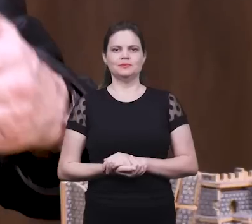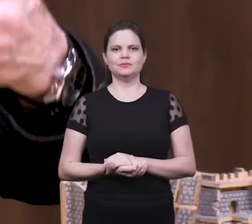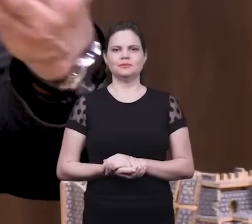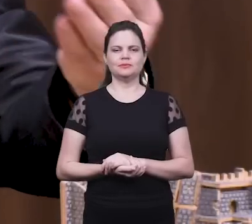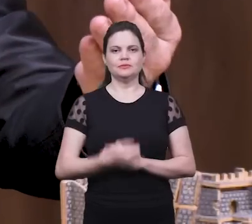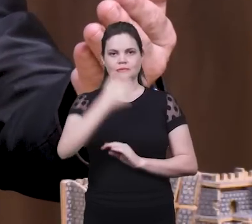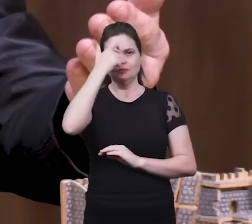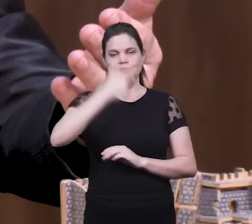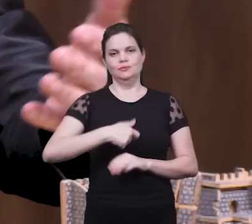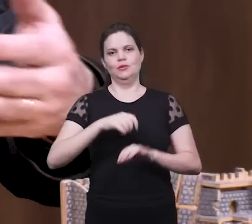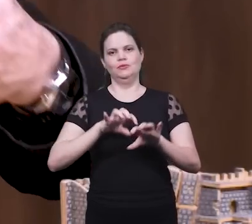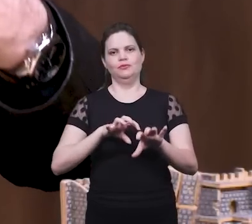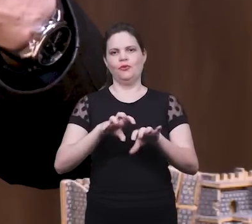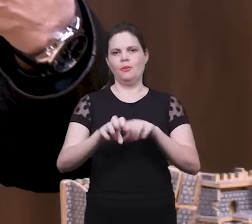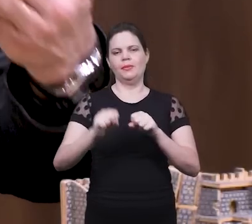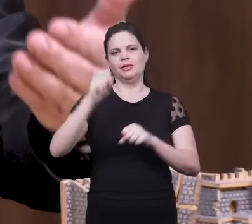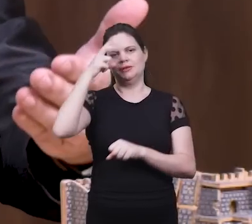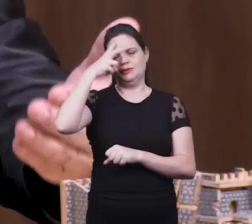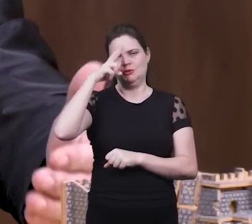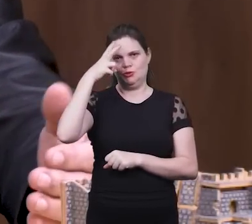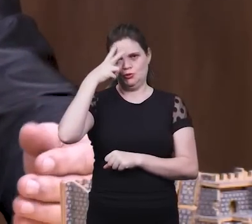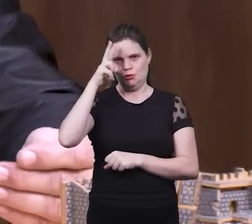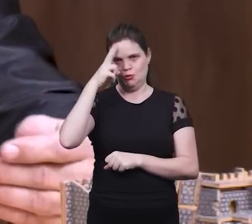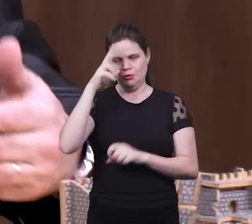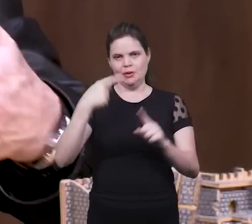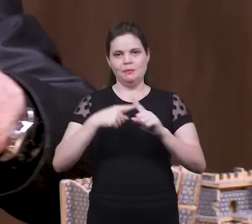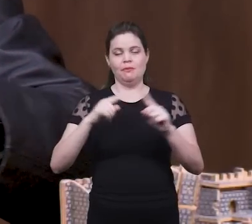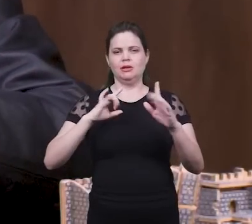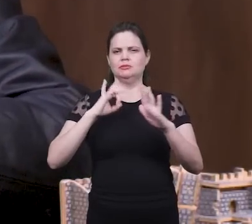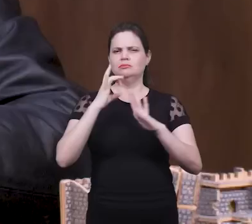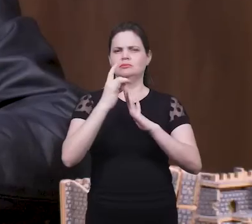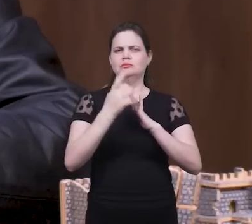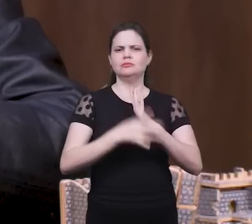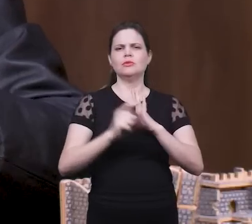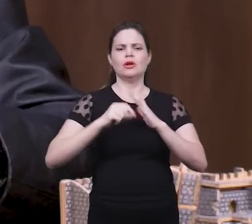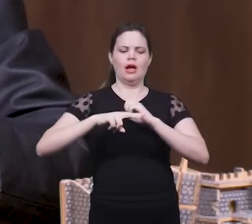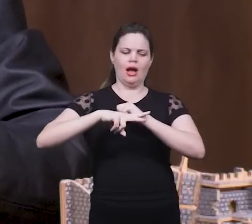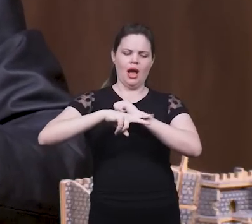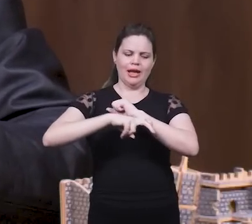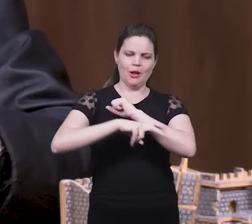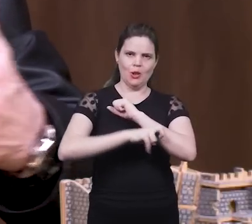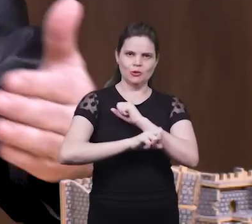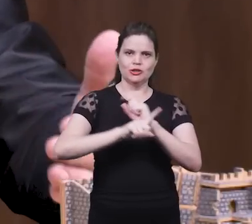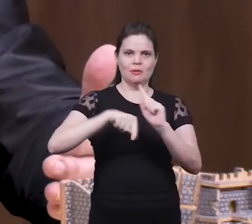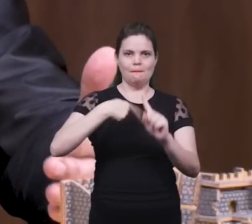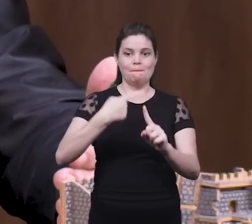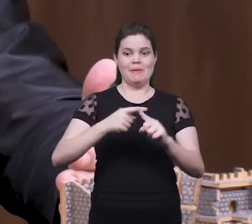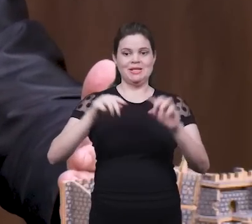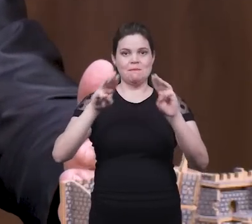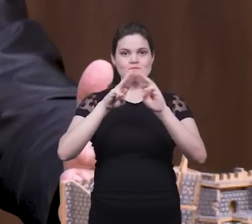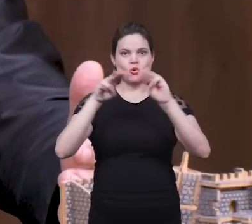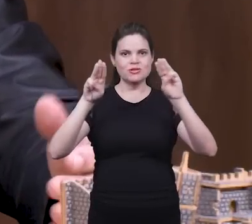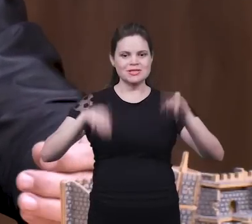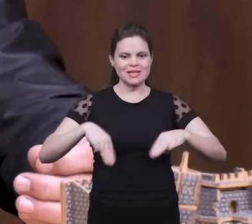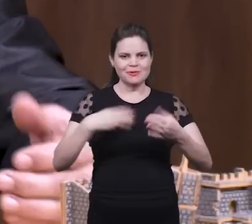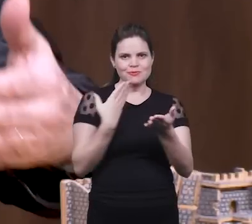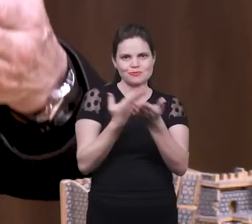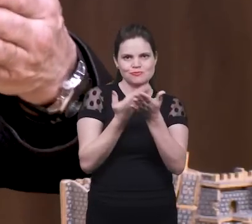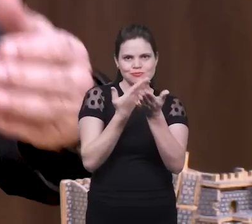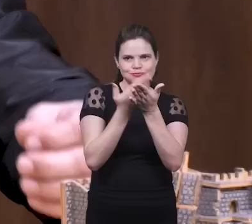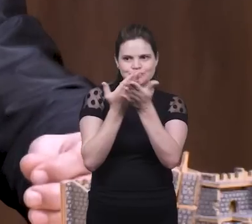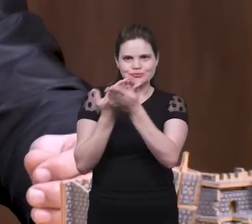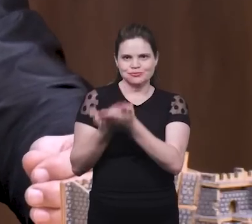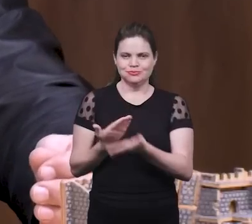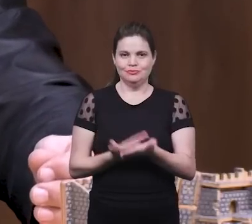Manaim. Sou graduado em História, com especialização em Arqueologia e Museologia.